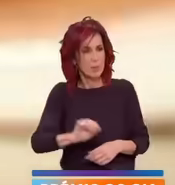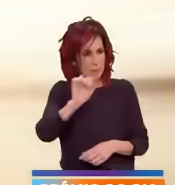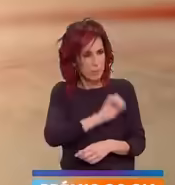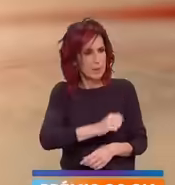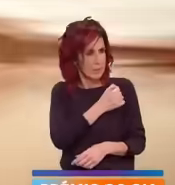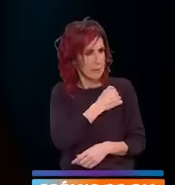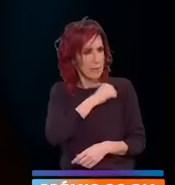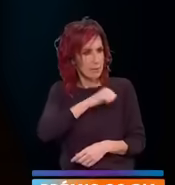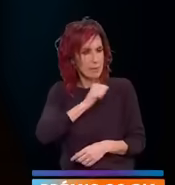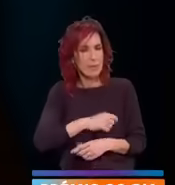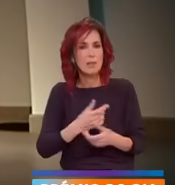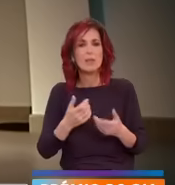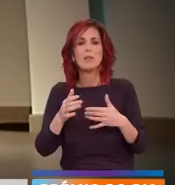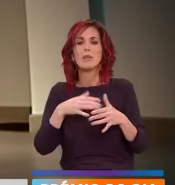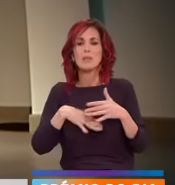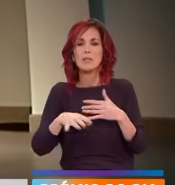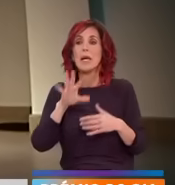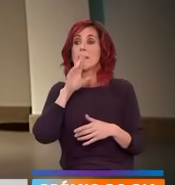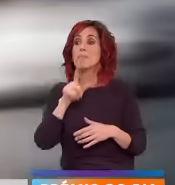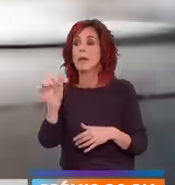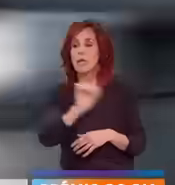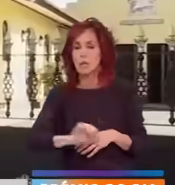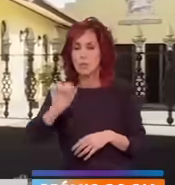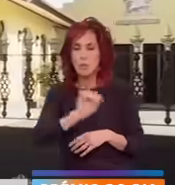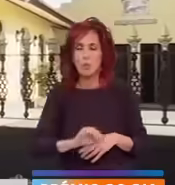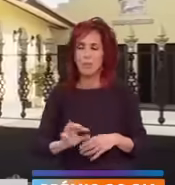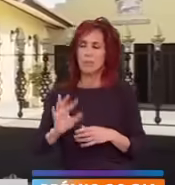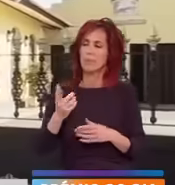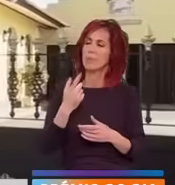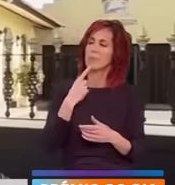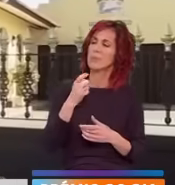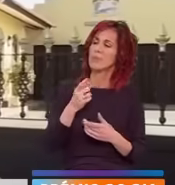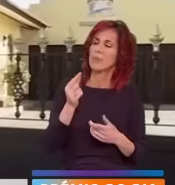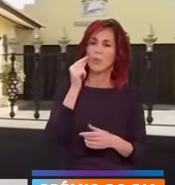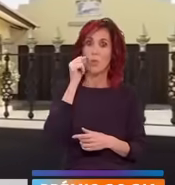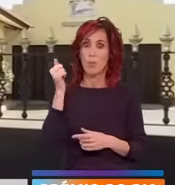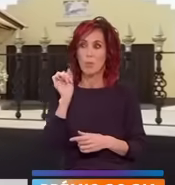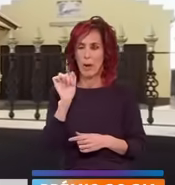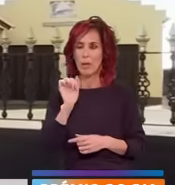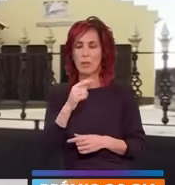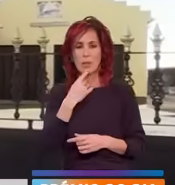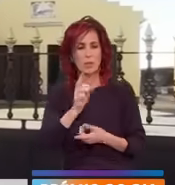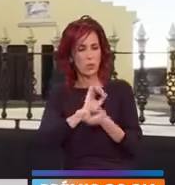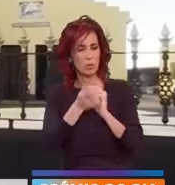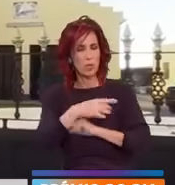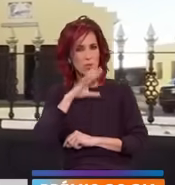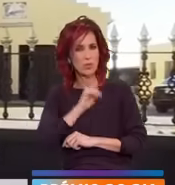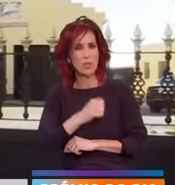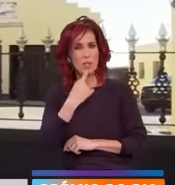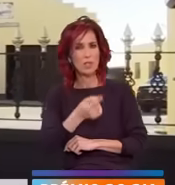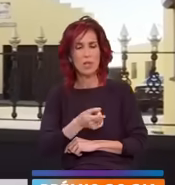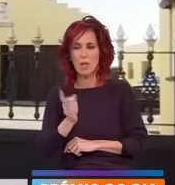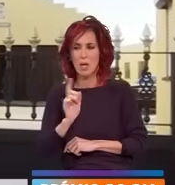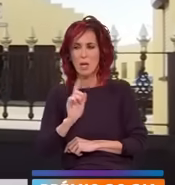naquela habitação e que terão sido realizadas pela mãe. Confrontado com a mesma questão, o pai do suspeito contradiz o filho e diz ter